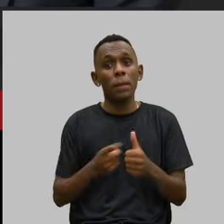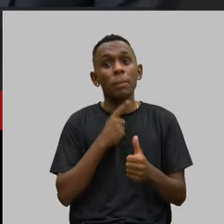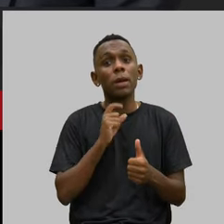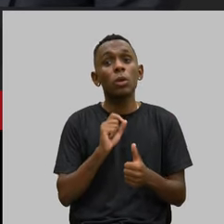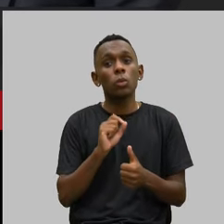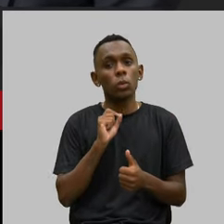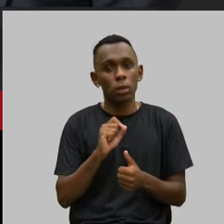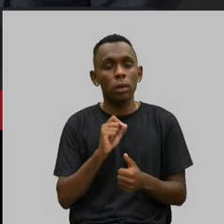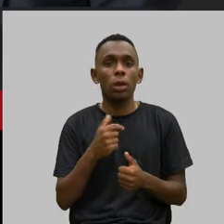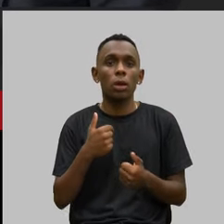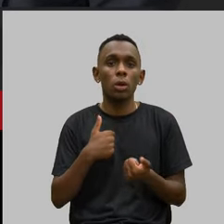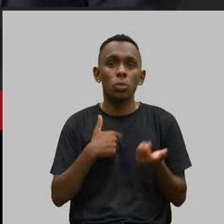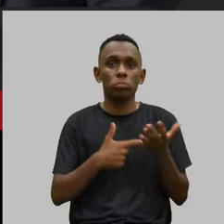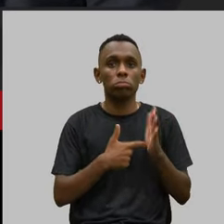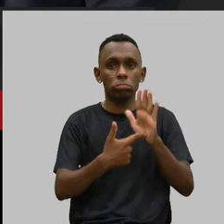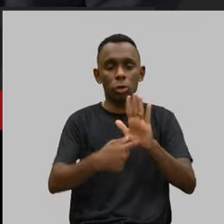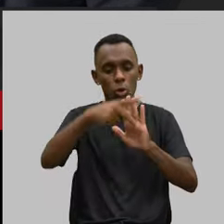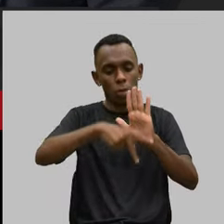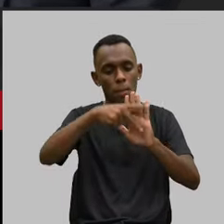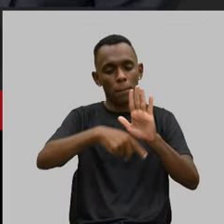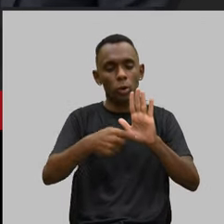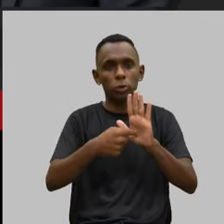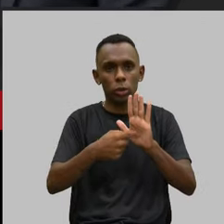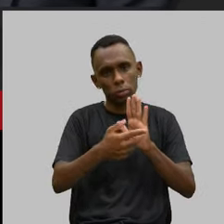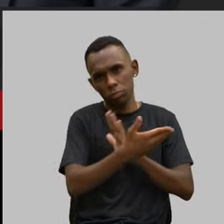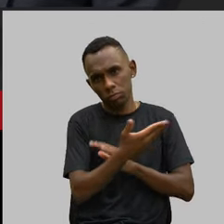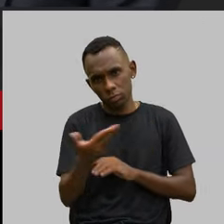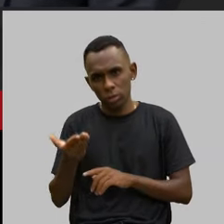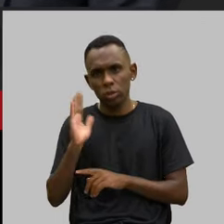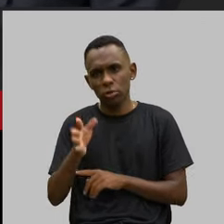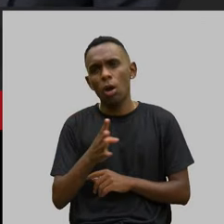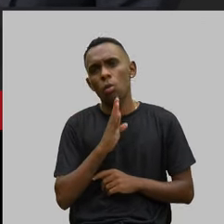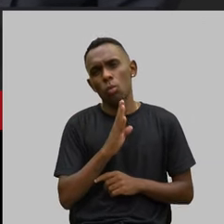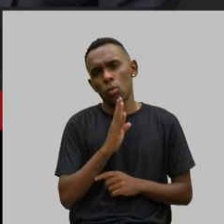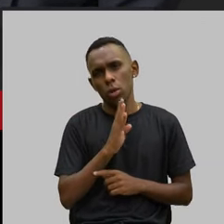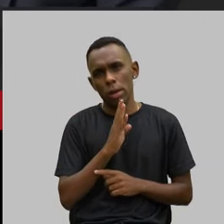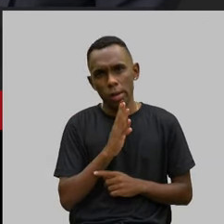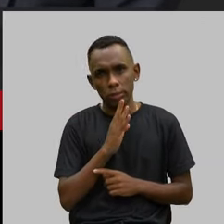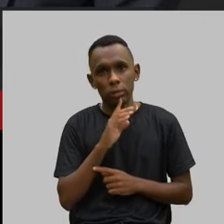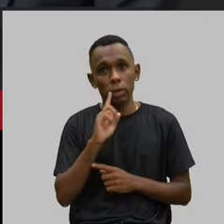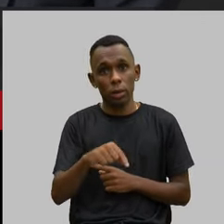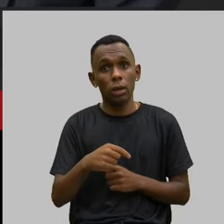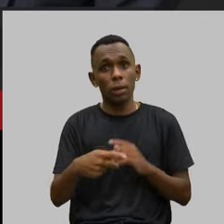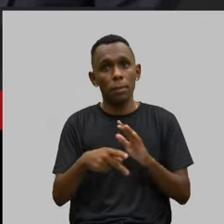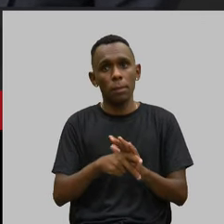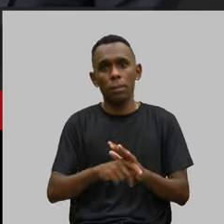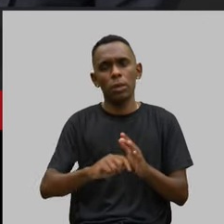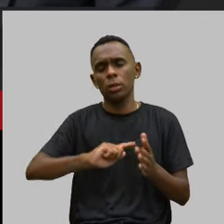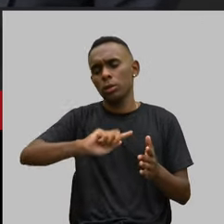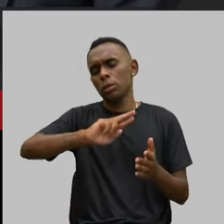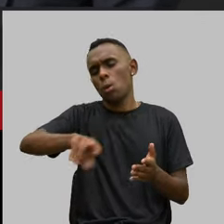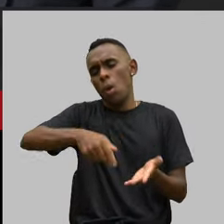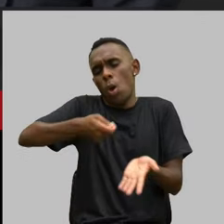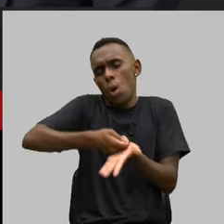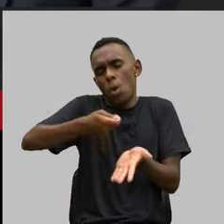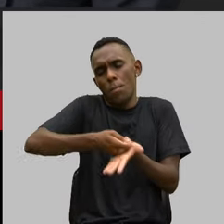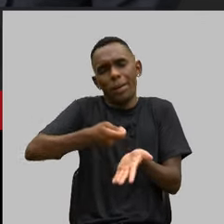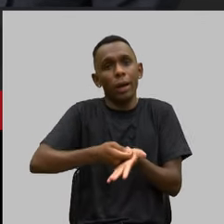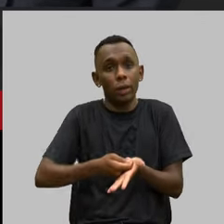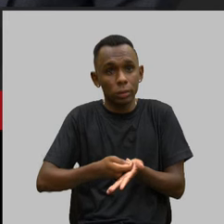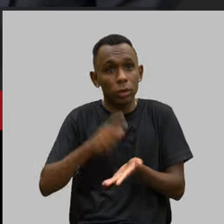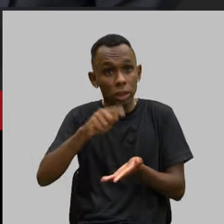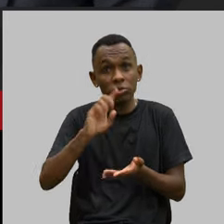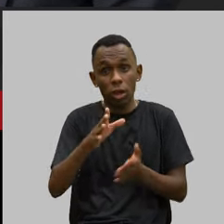eh eu trago um projeto que os senhores aqui já conhecem né que é o desobrigar ele já tá no seu